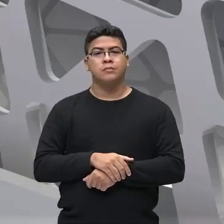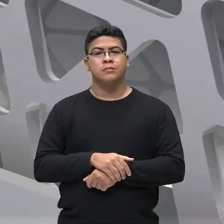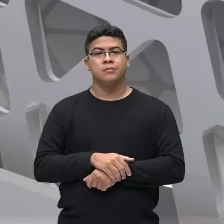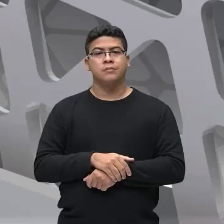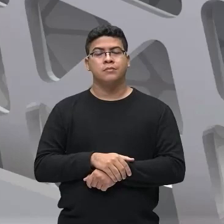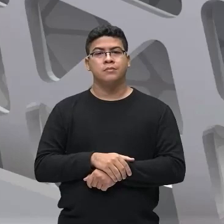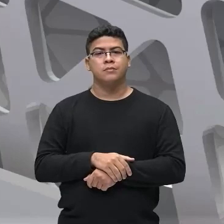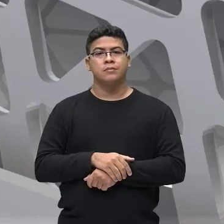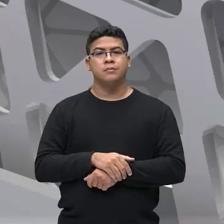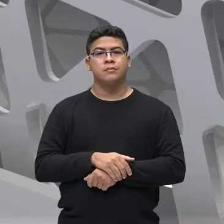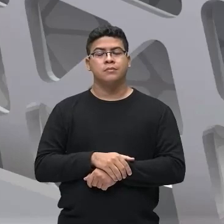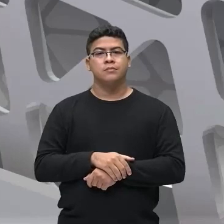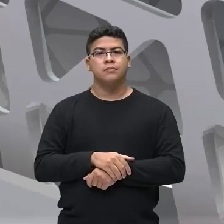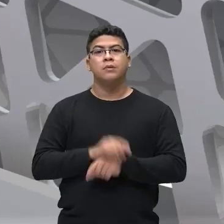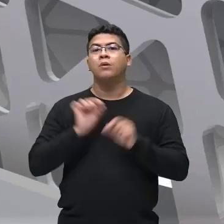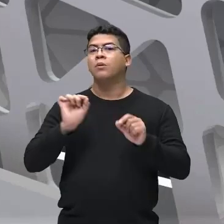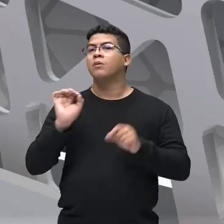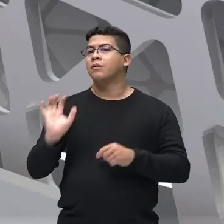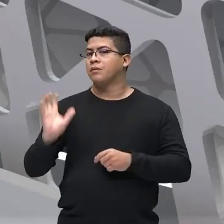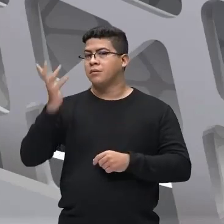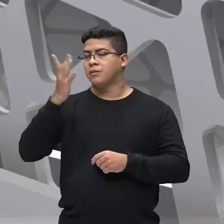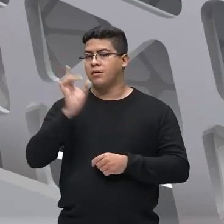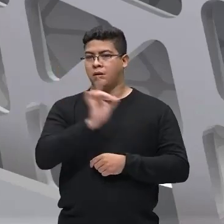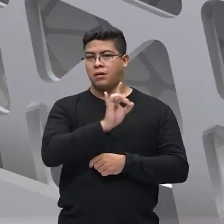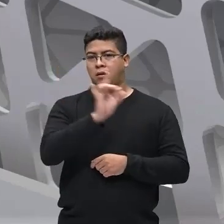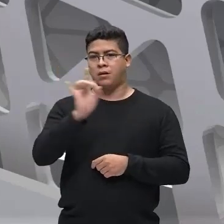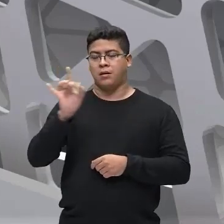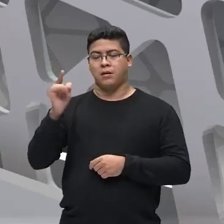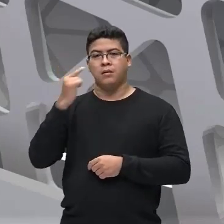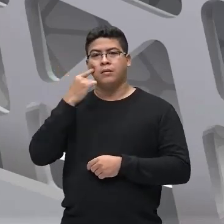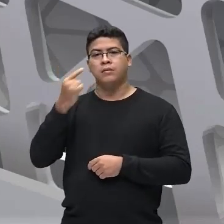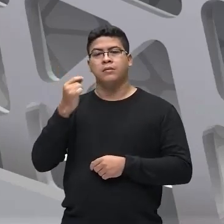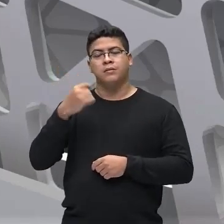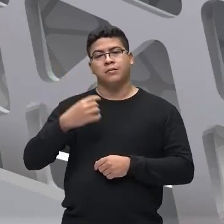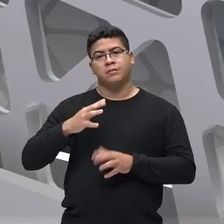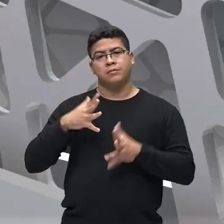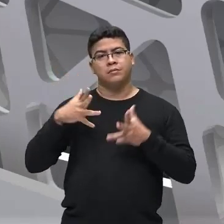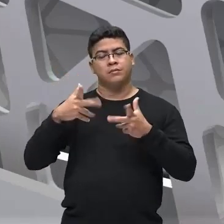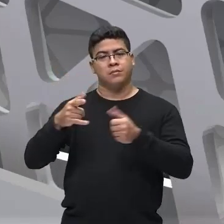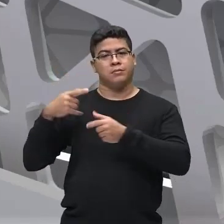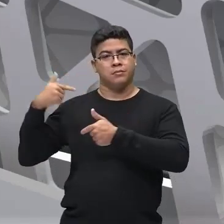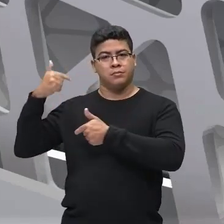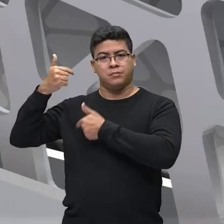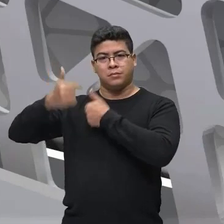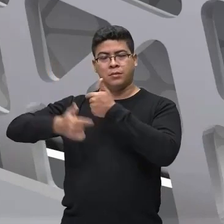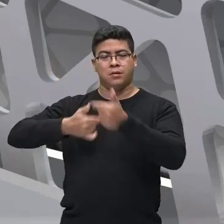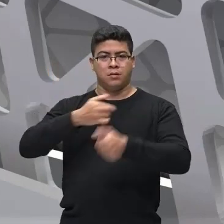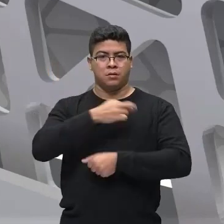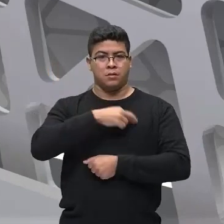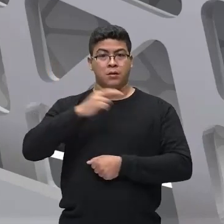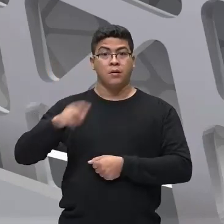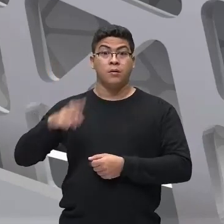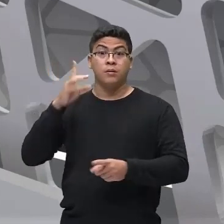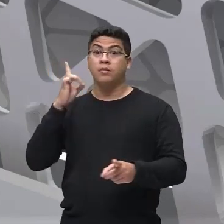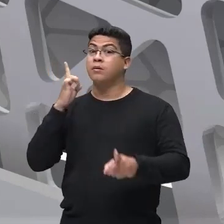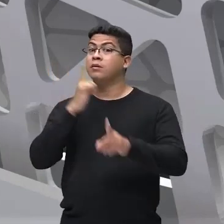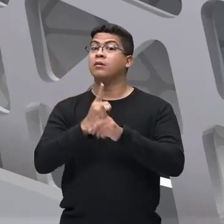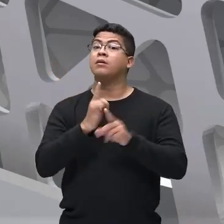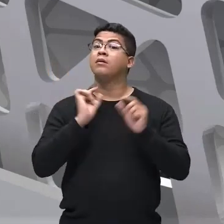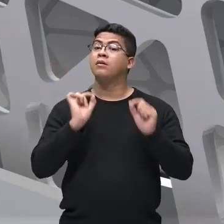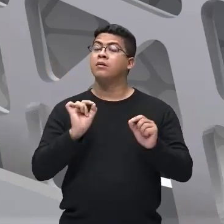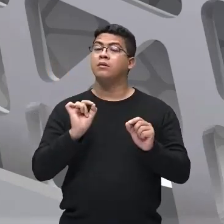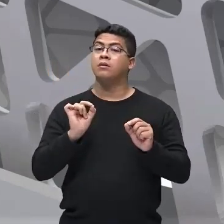O que acontece aí? Cada um deles, dentro da sua tradição religiosa, encontrou